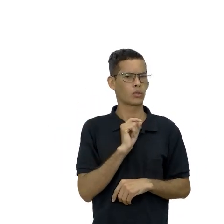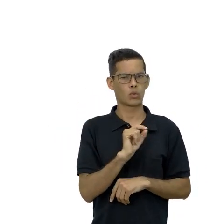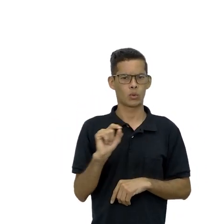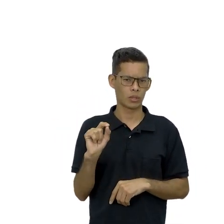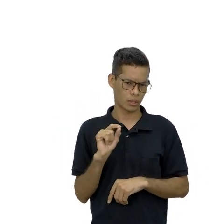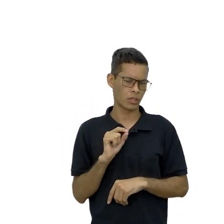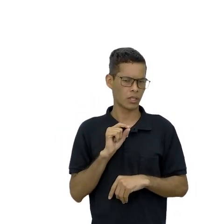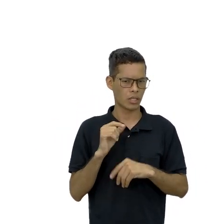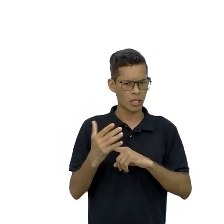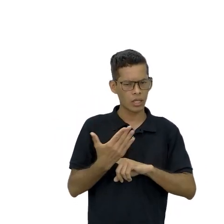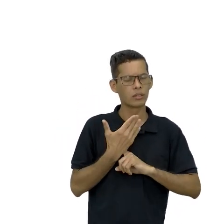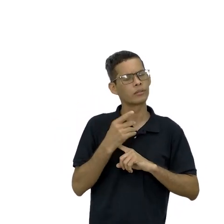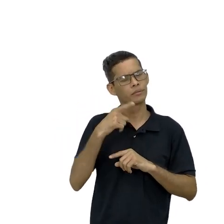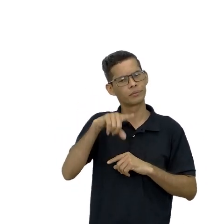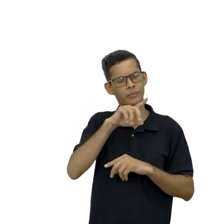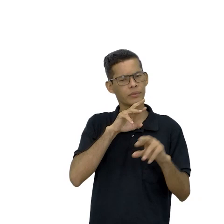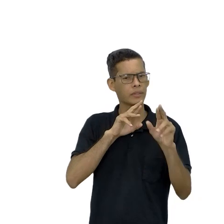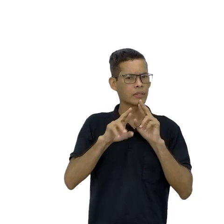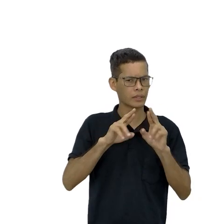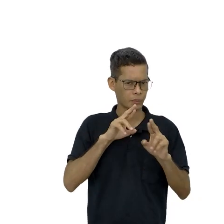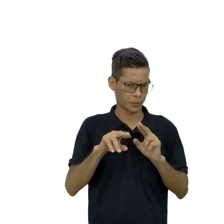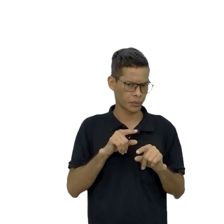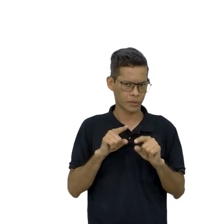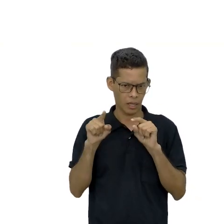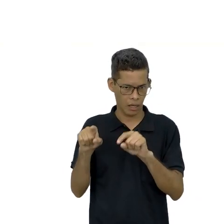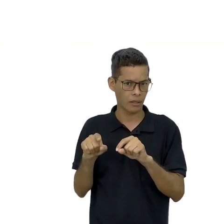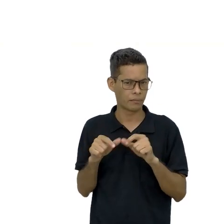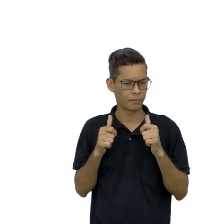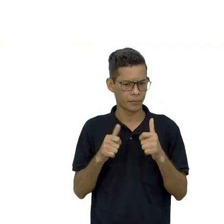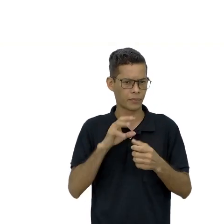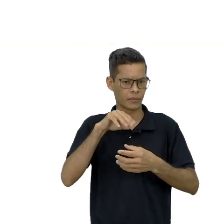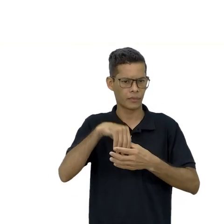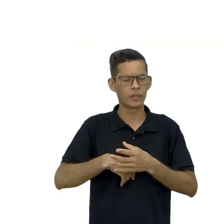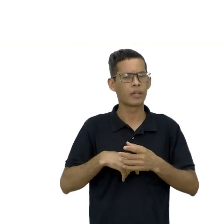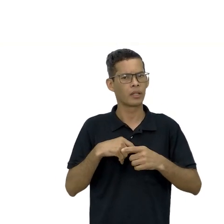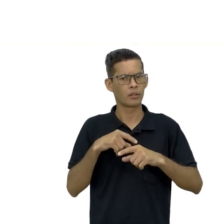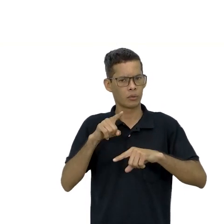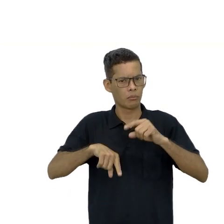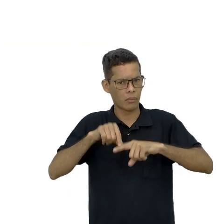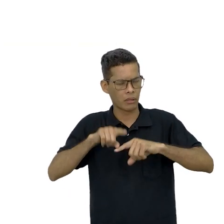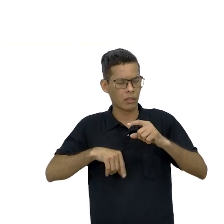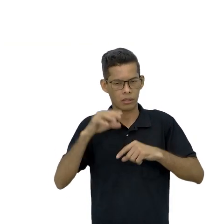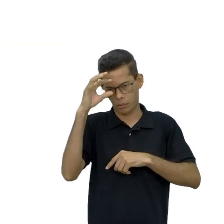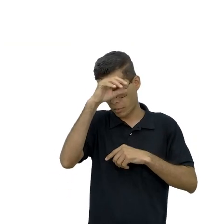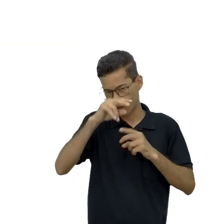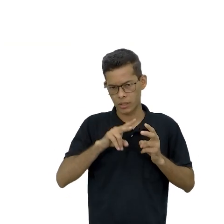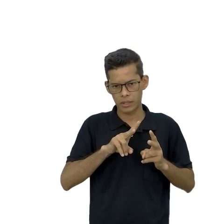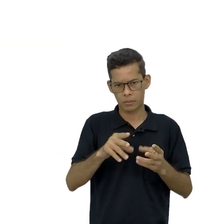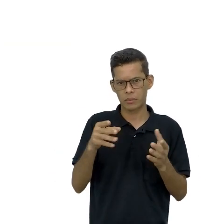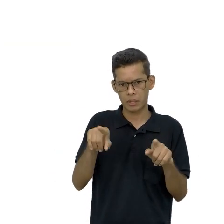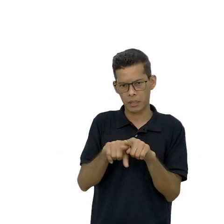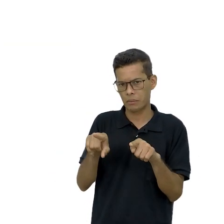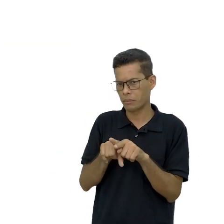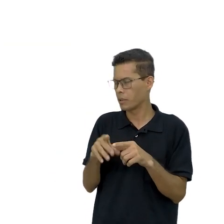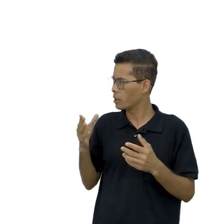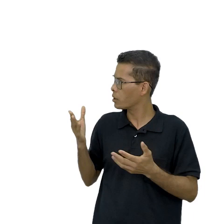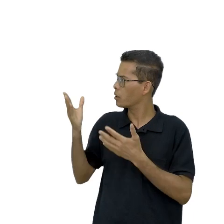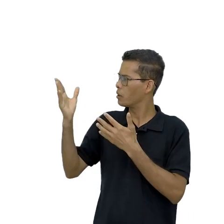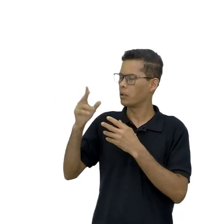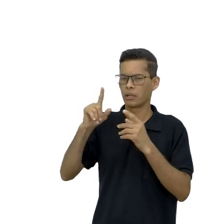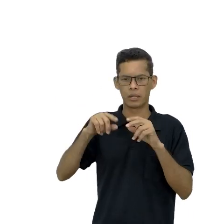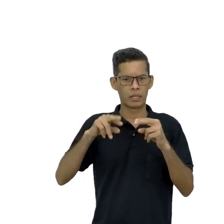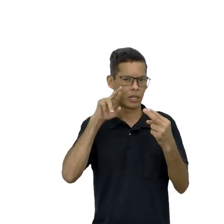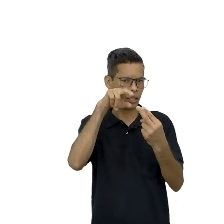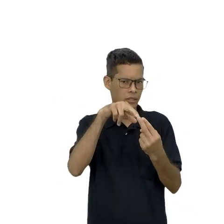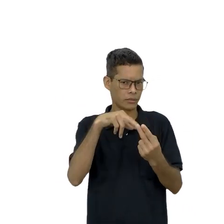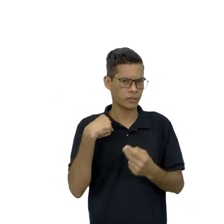contribuir para nós quando vocês responderem lá, né, nessa formação do material do Aprender Sempre. Ficam aqui também as nossas referências que foram usadas para